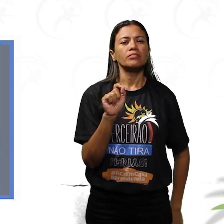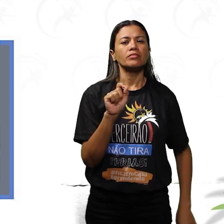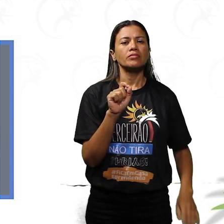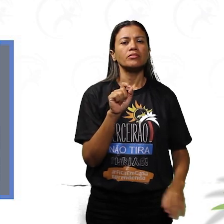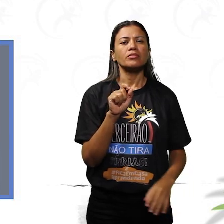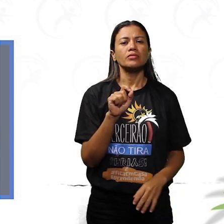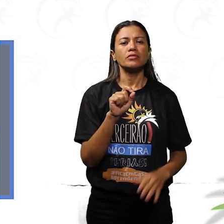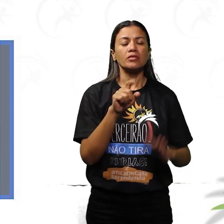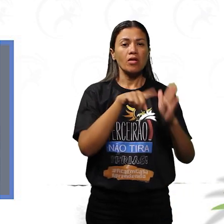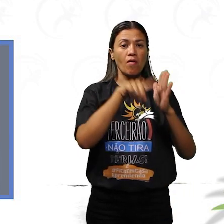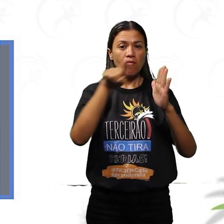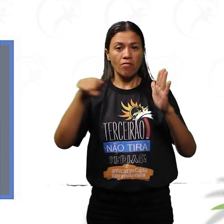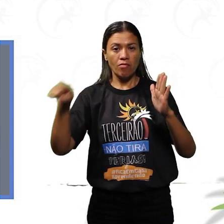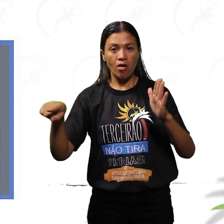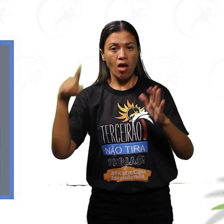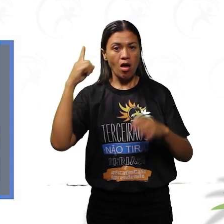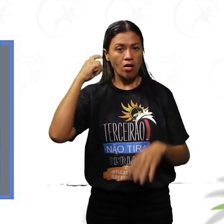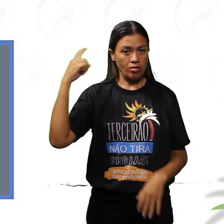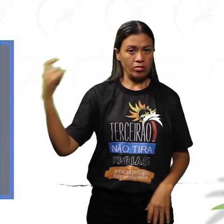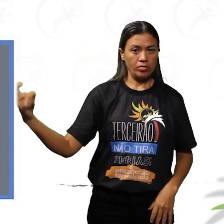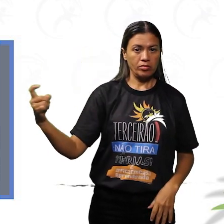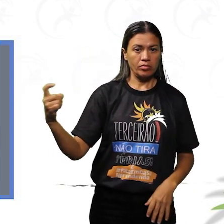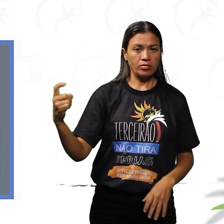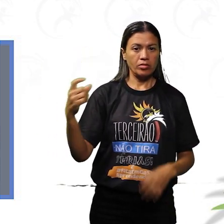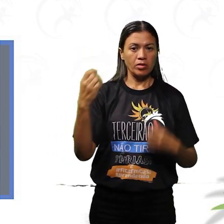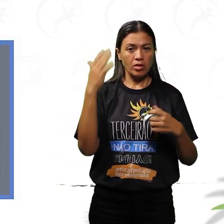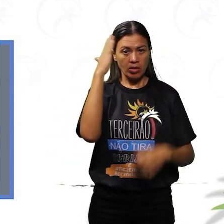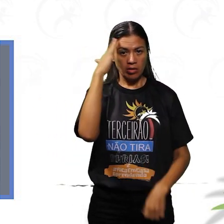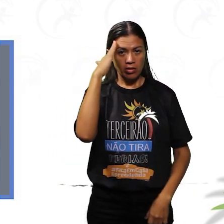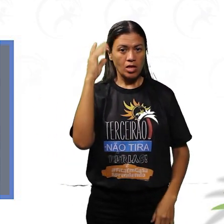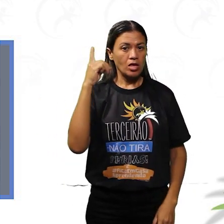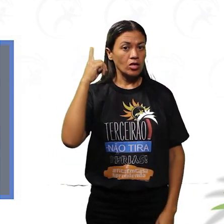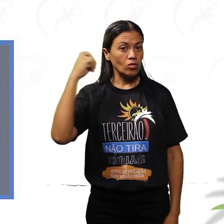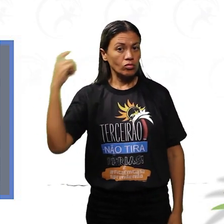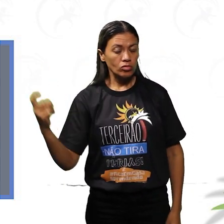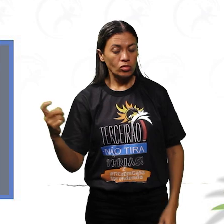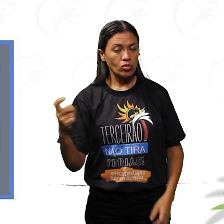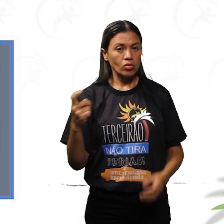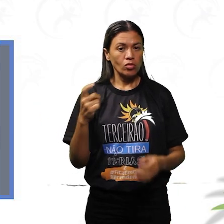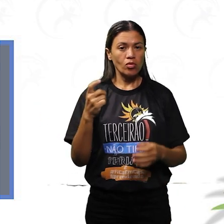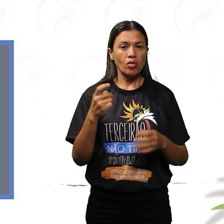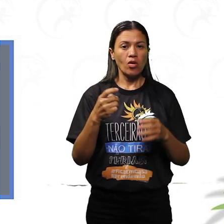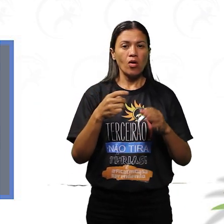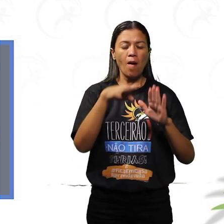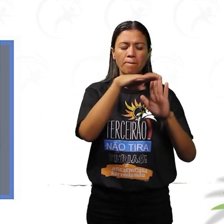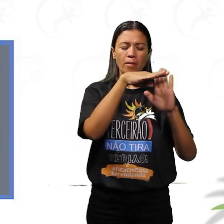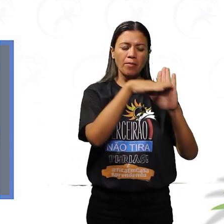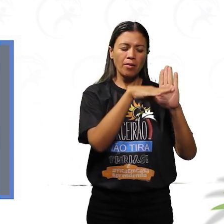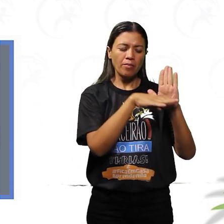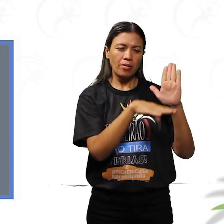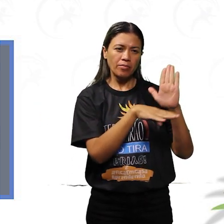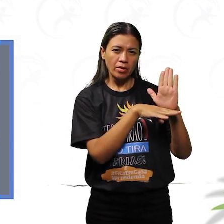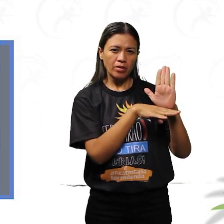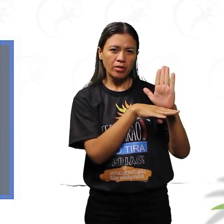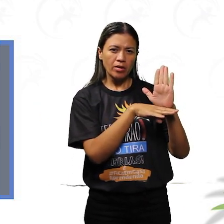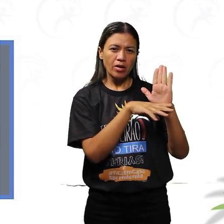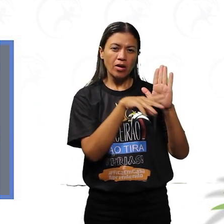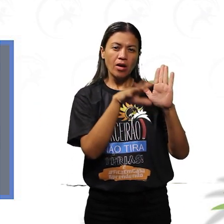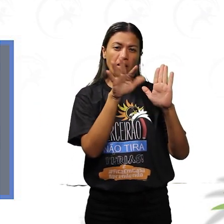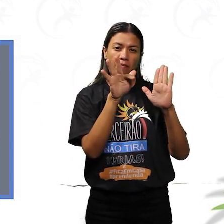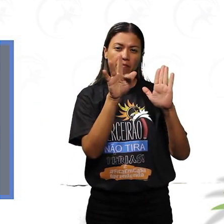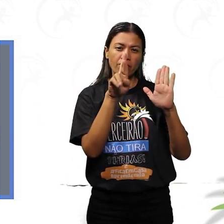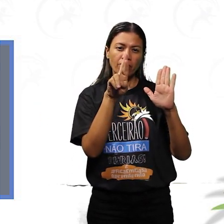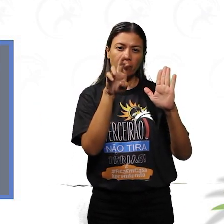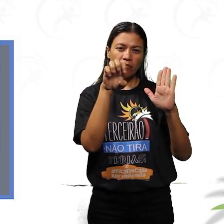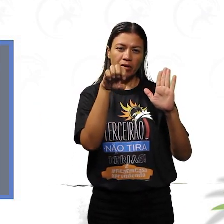Frequência do som. Vocês precisam entender que o som ele é classificado por faixas de frequência. Então,